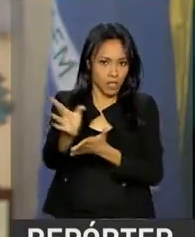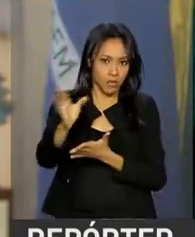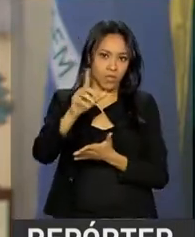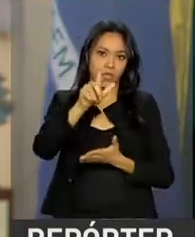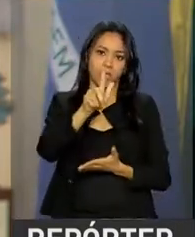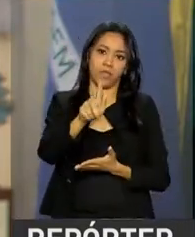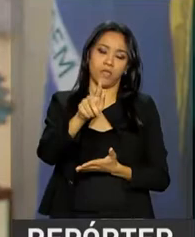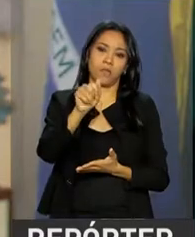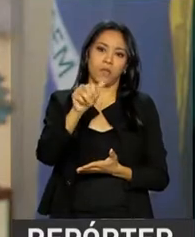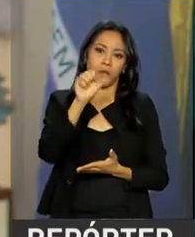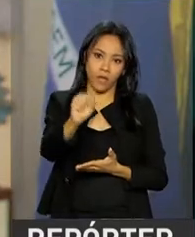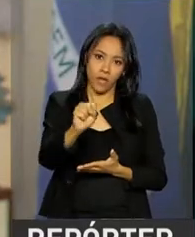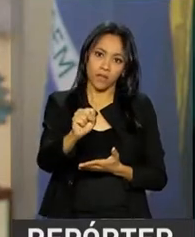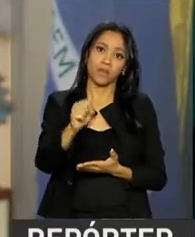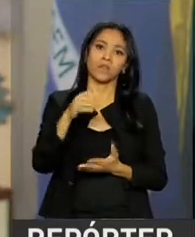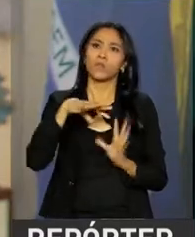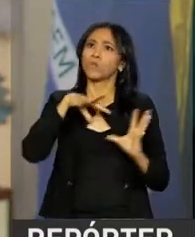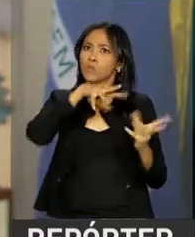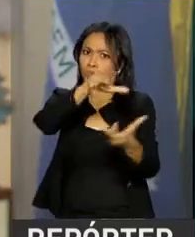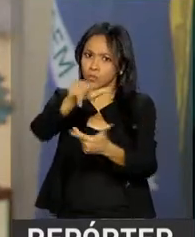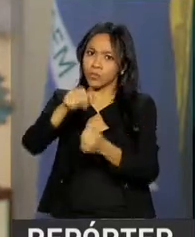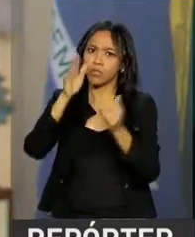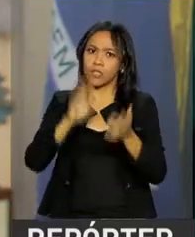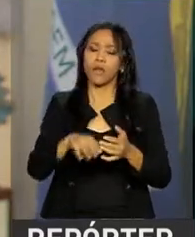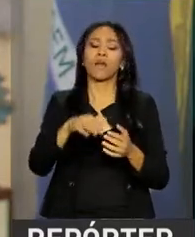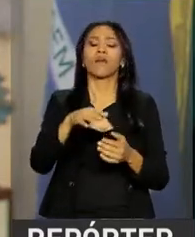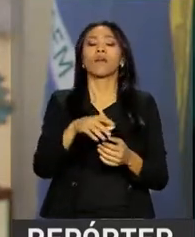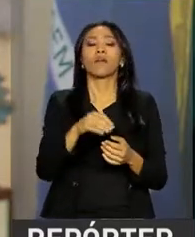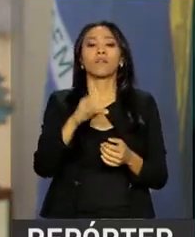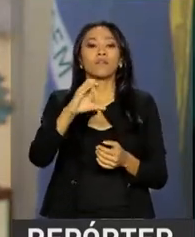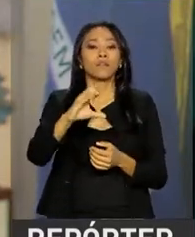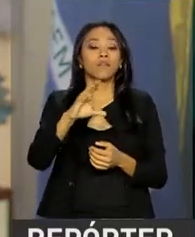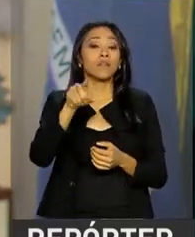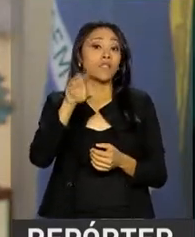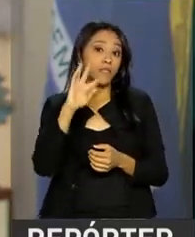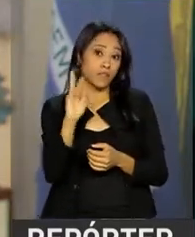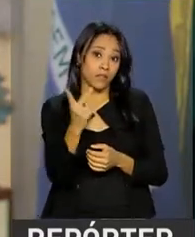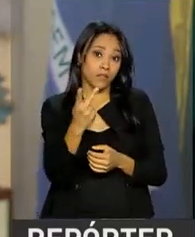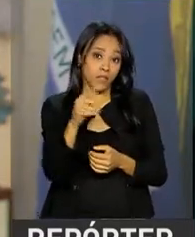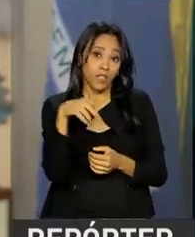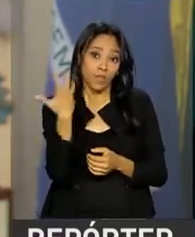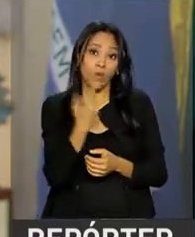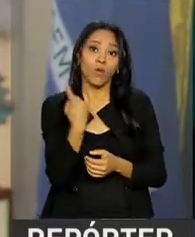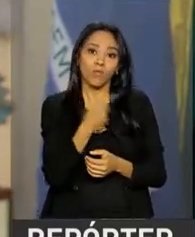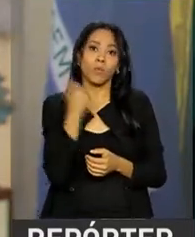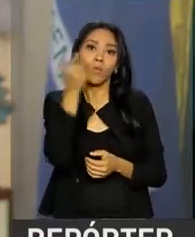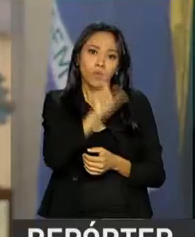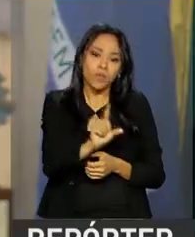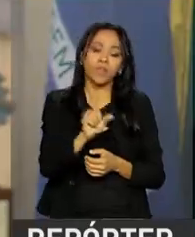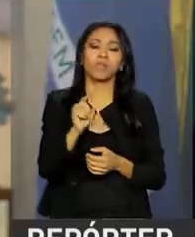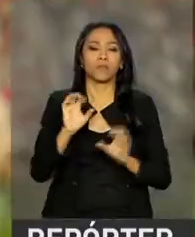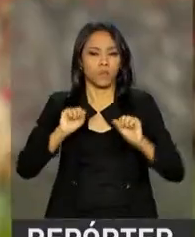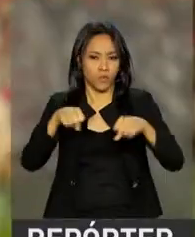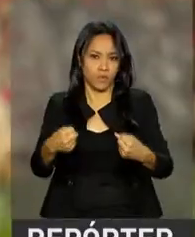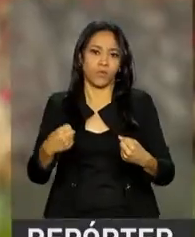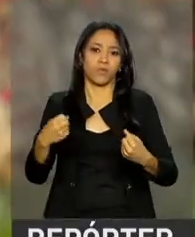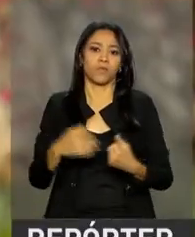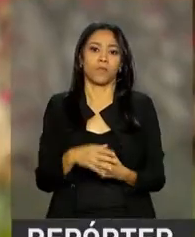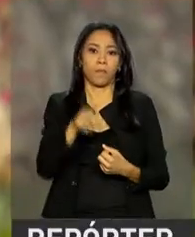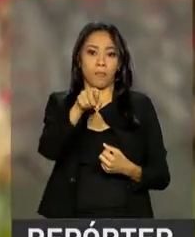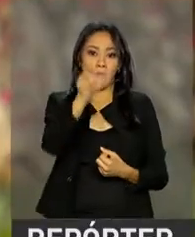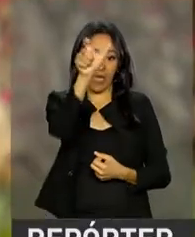dos HCFCs, né, no mundo todo. Significa que nós estamos fazendo a nossa parte, contribuindo para esse esforço global. Para